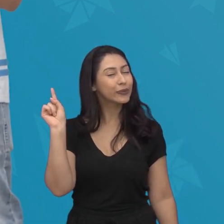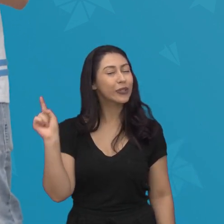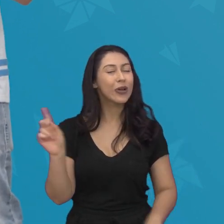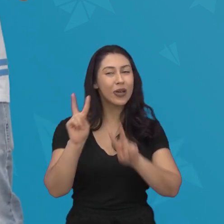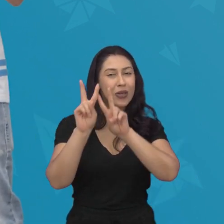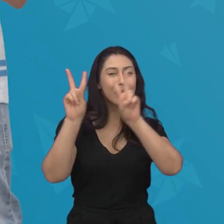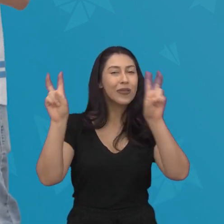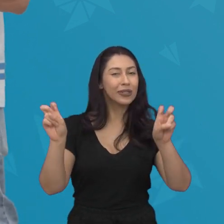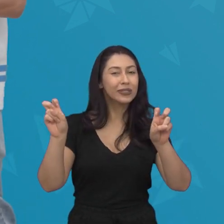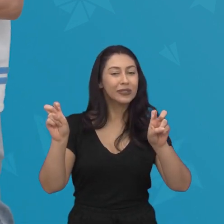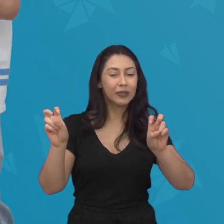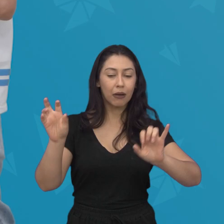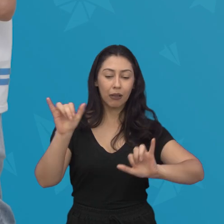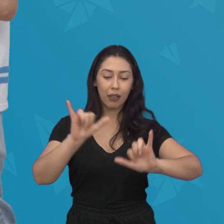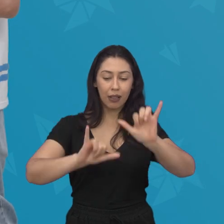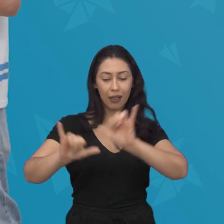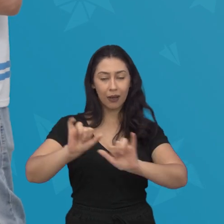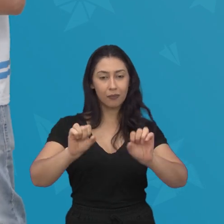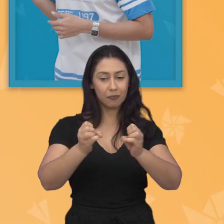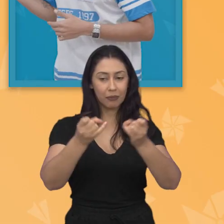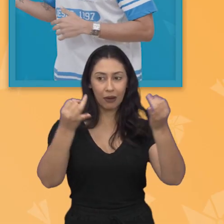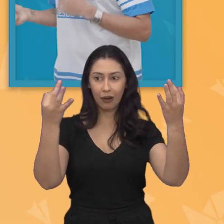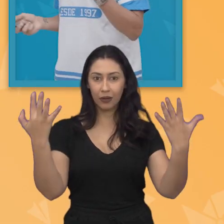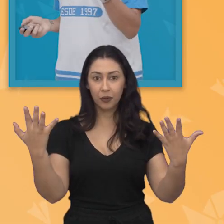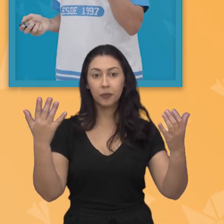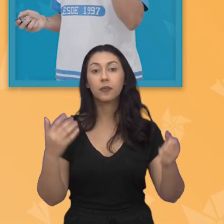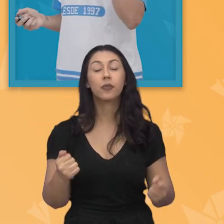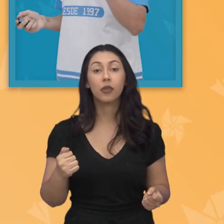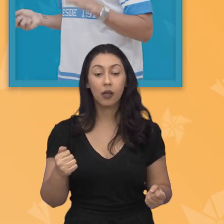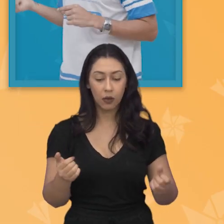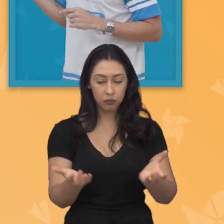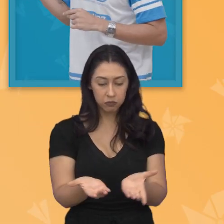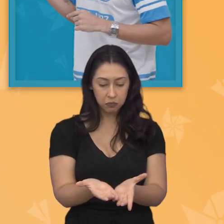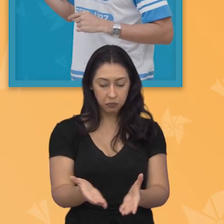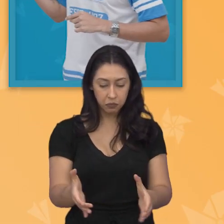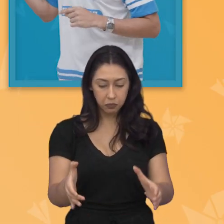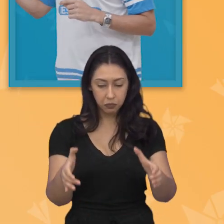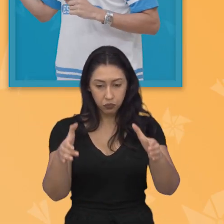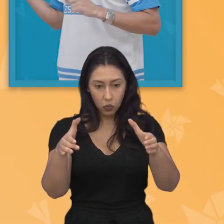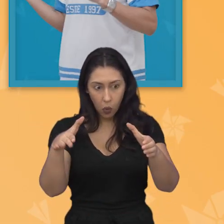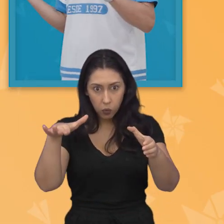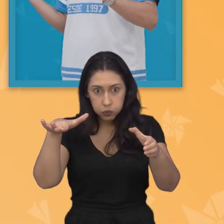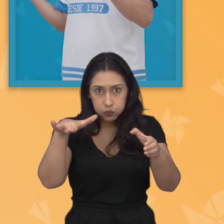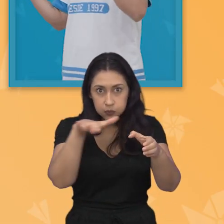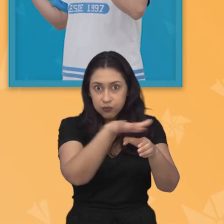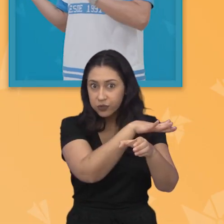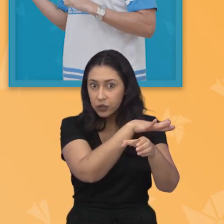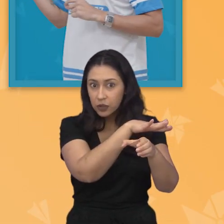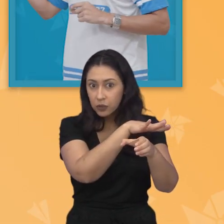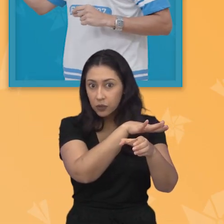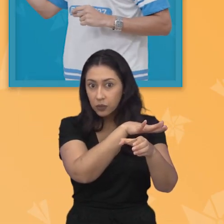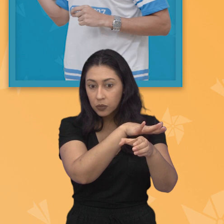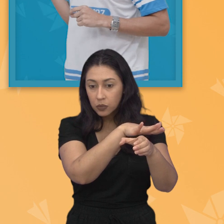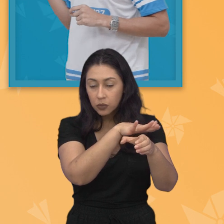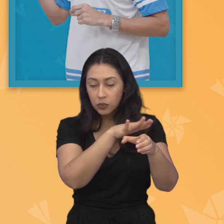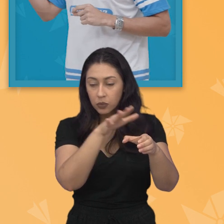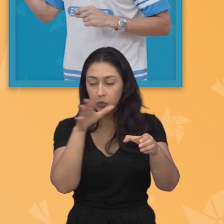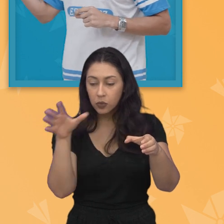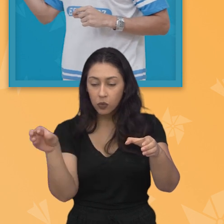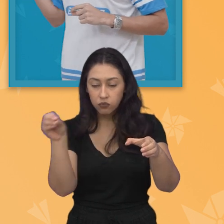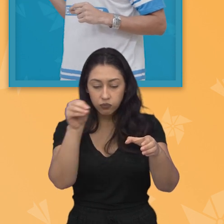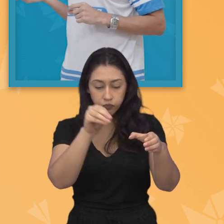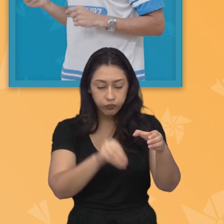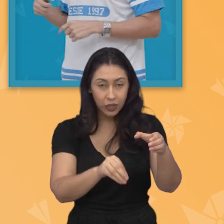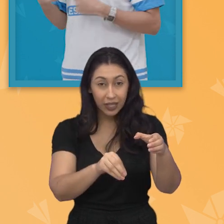trabalhar com relação à estequiometria. Bom, em um sistema fechado, veja, é raro que em uma reação o reagente limitante